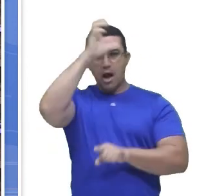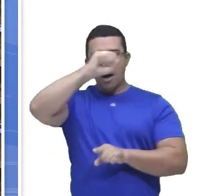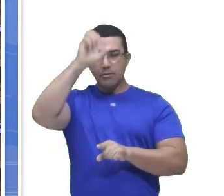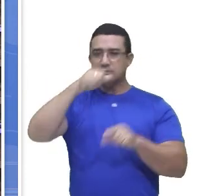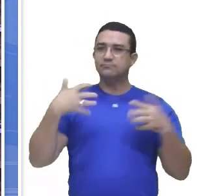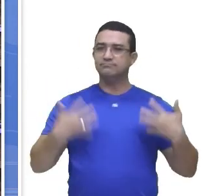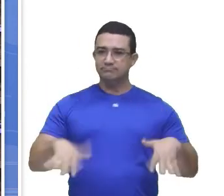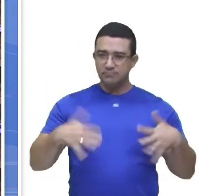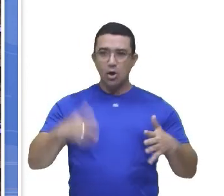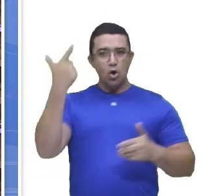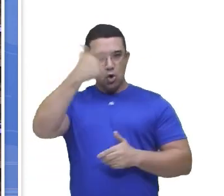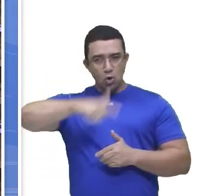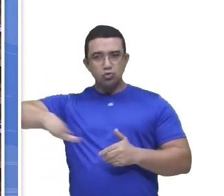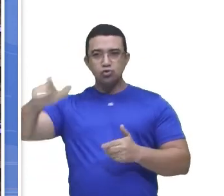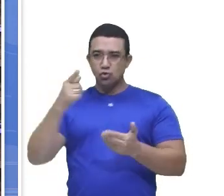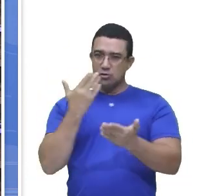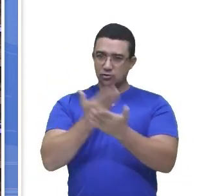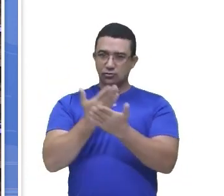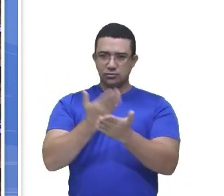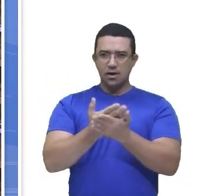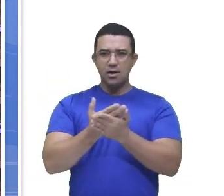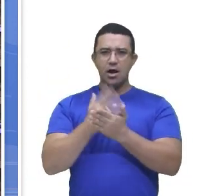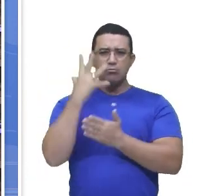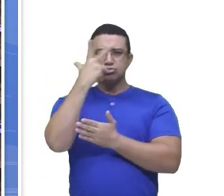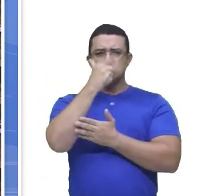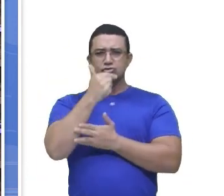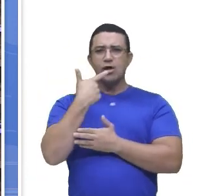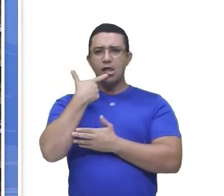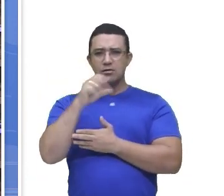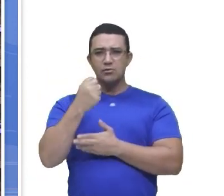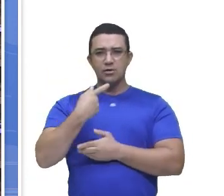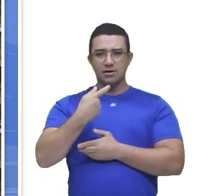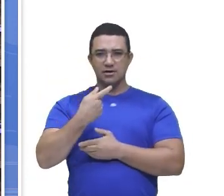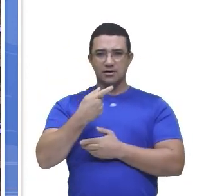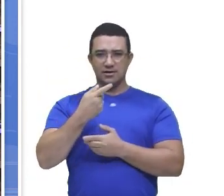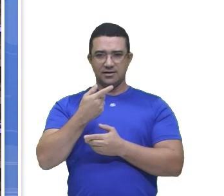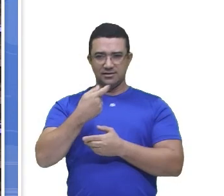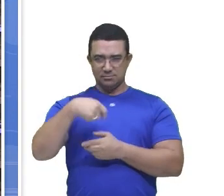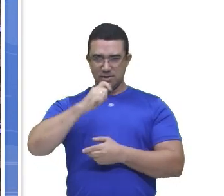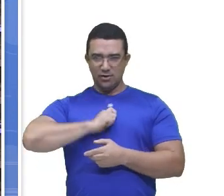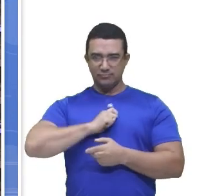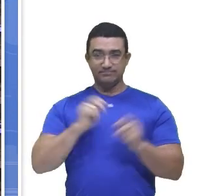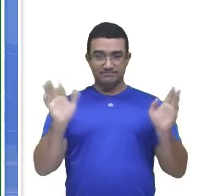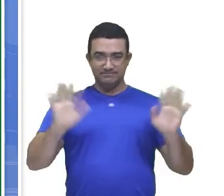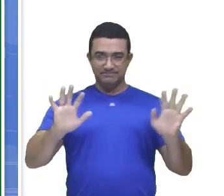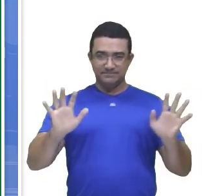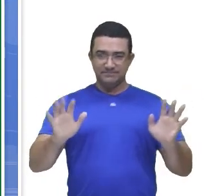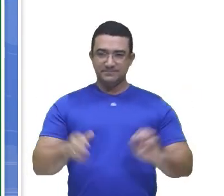continuar estudando essa linda língua, né, o espanhol. Até a próxima.